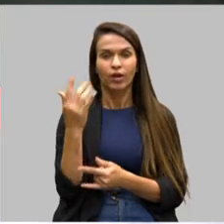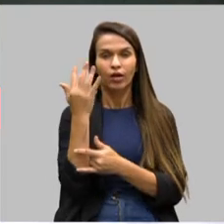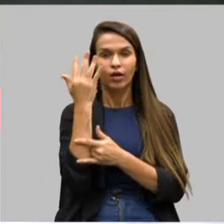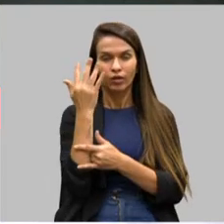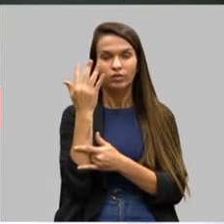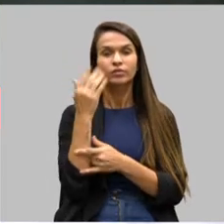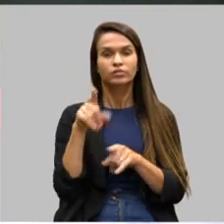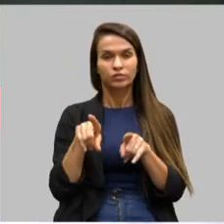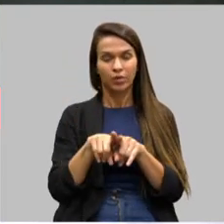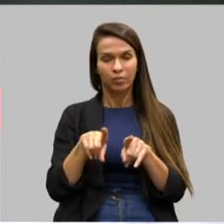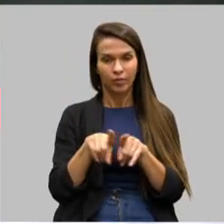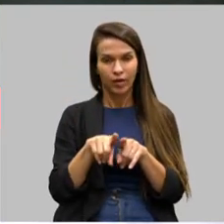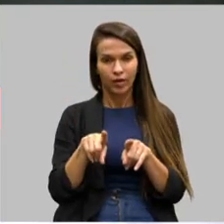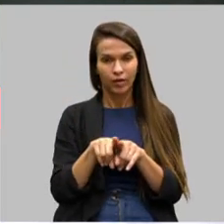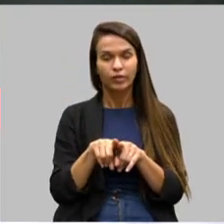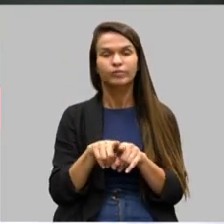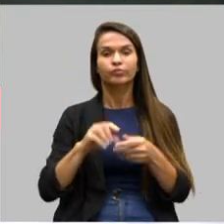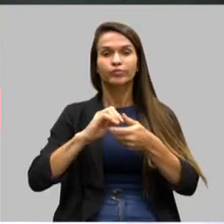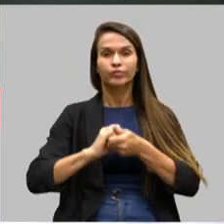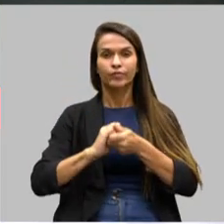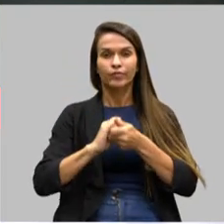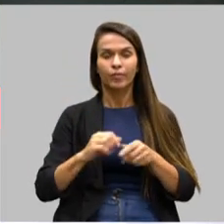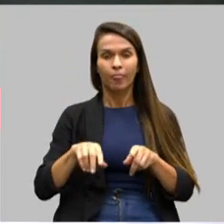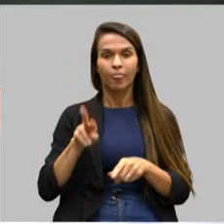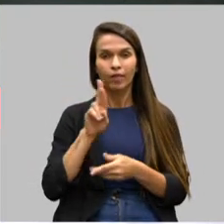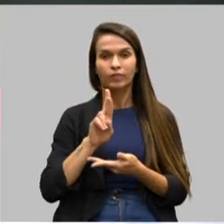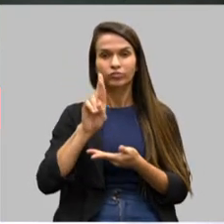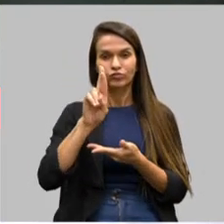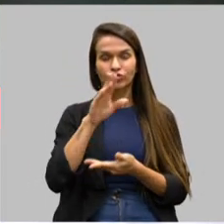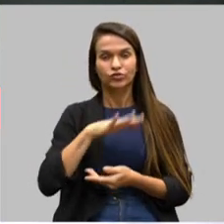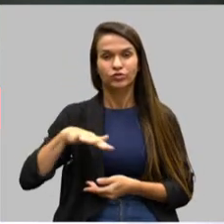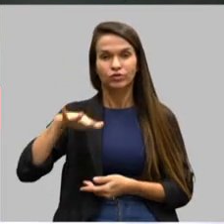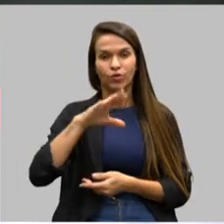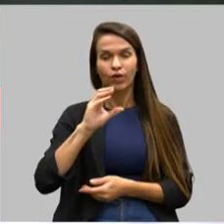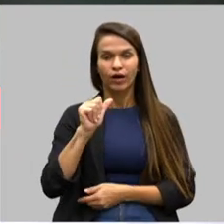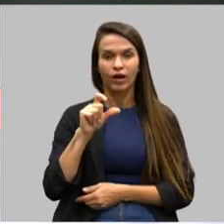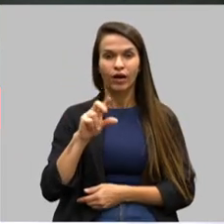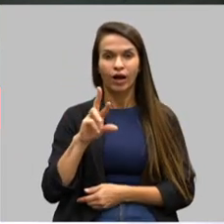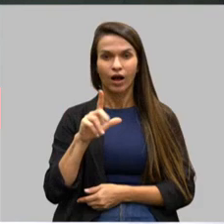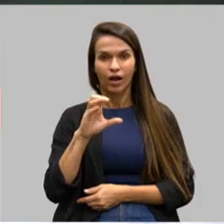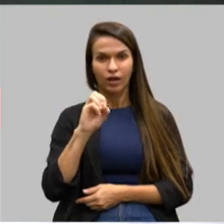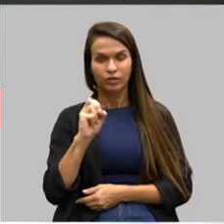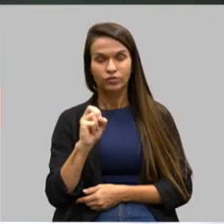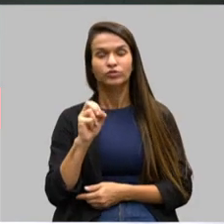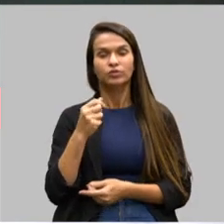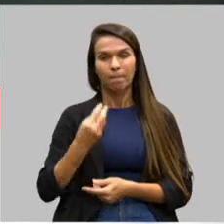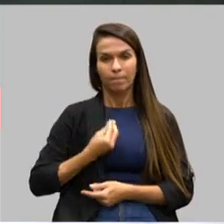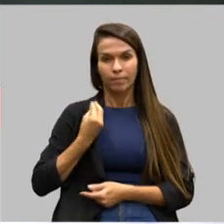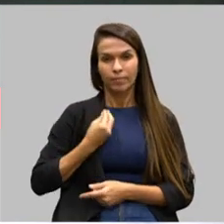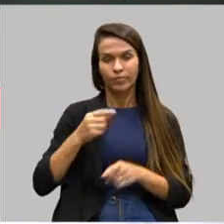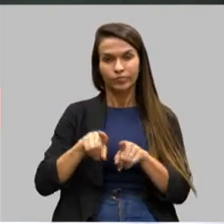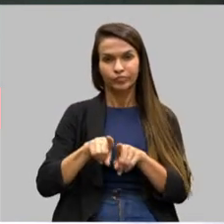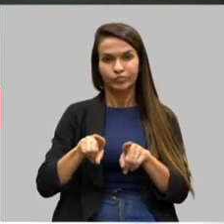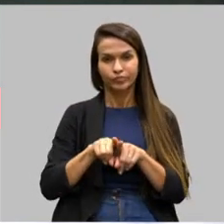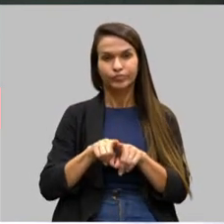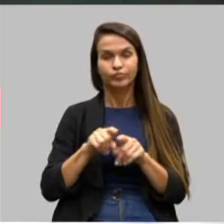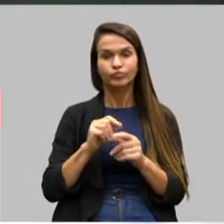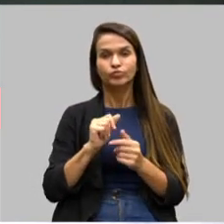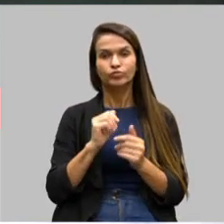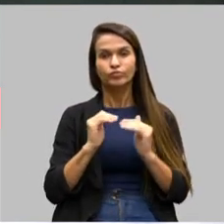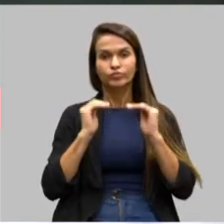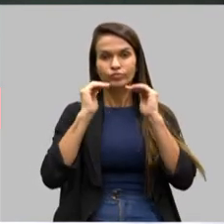mesma forma. Cumprimentar aqui o diretor-geral do IDENE, Carlos Alexandre, também, que se faz presente, superintendente da